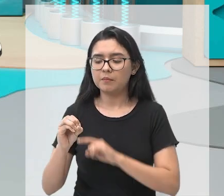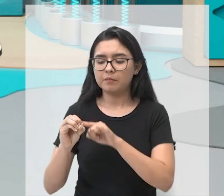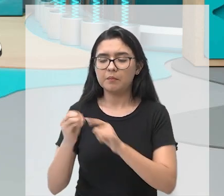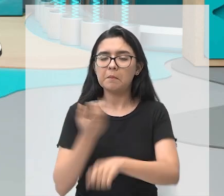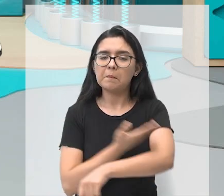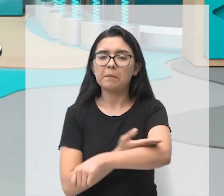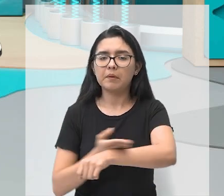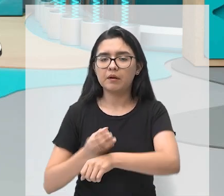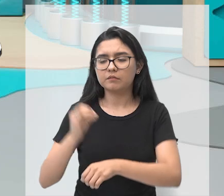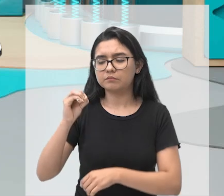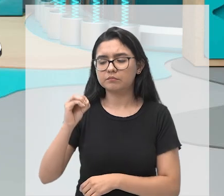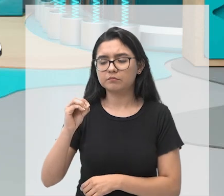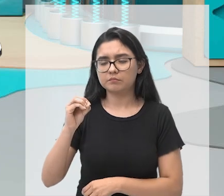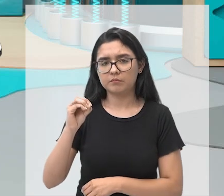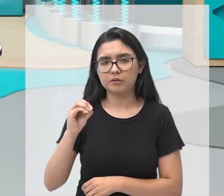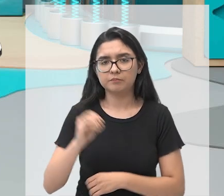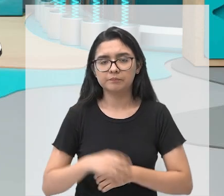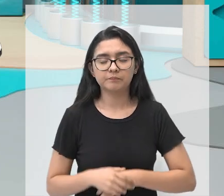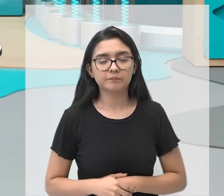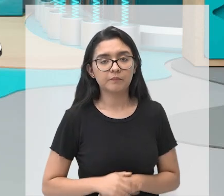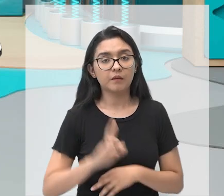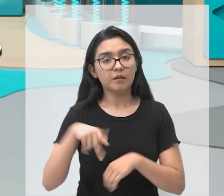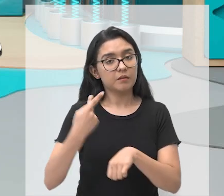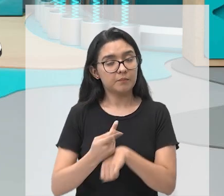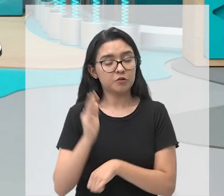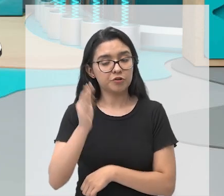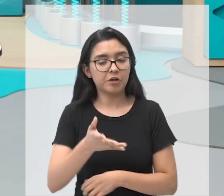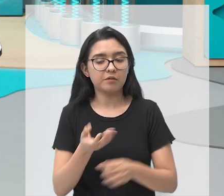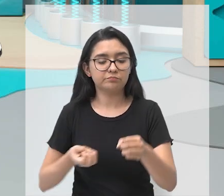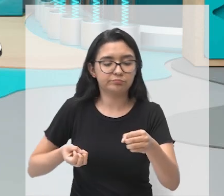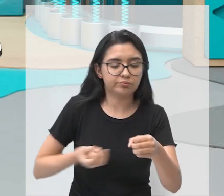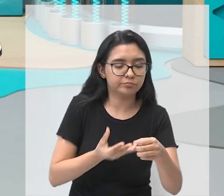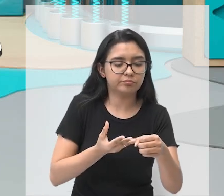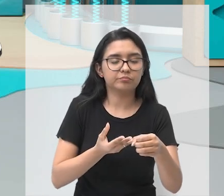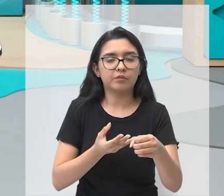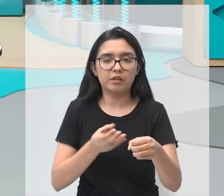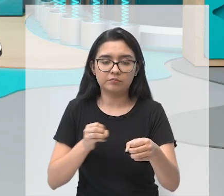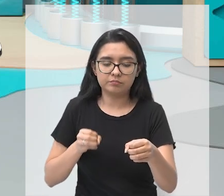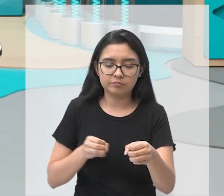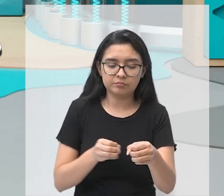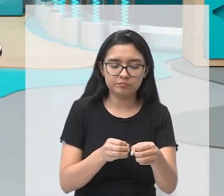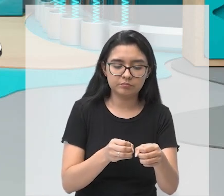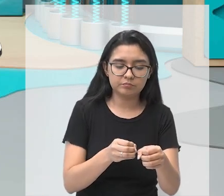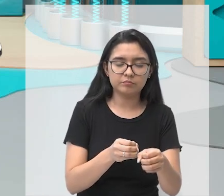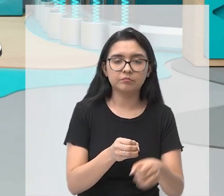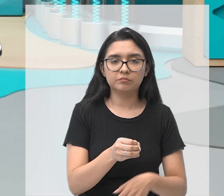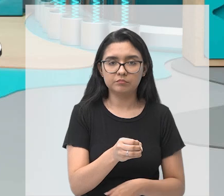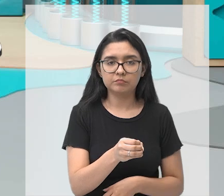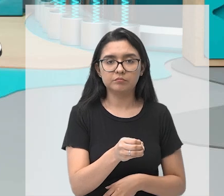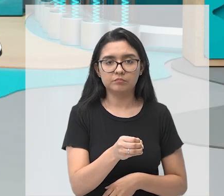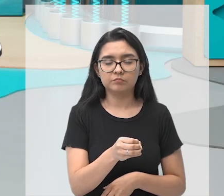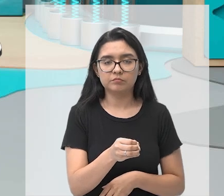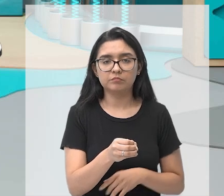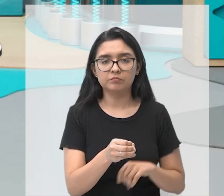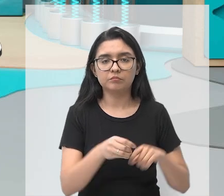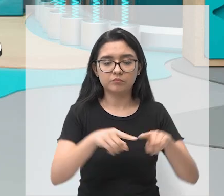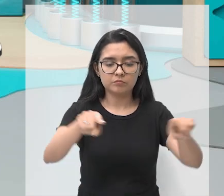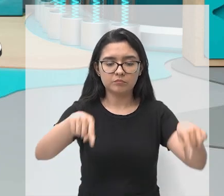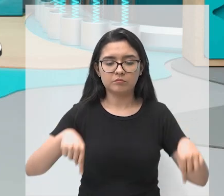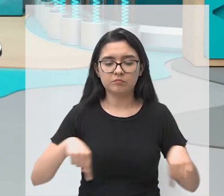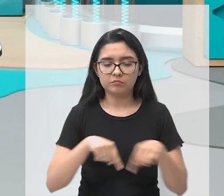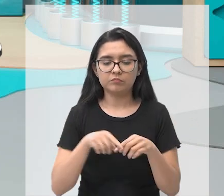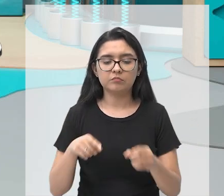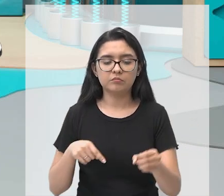pouco menor. E aí, após feito esse lançamento, ela vai se posicionar em determinado lugar do campo, vai ser